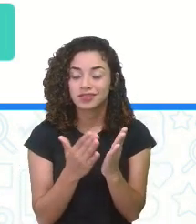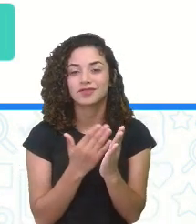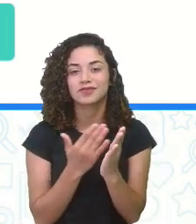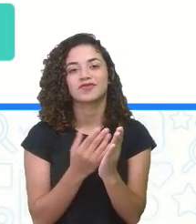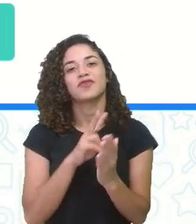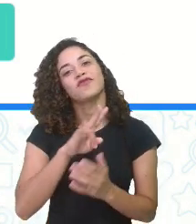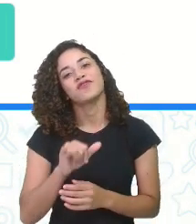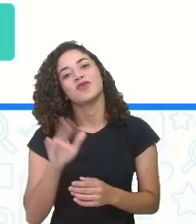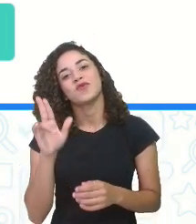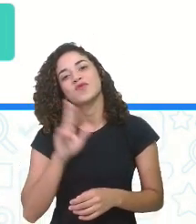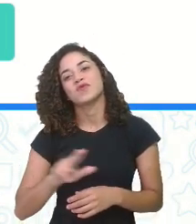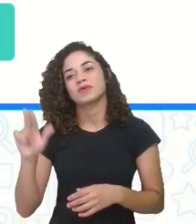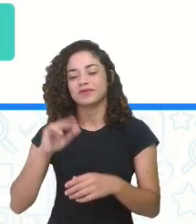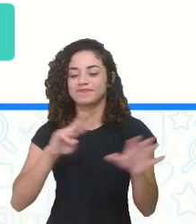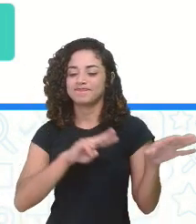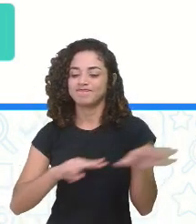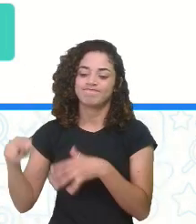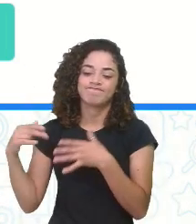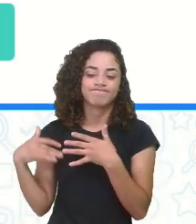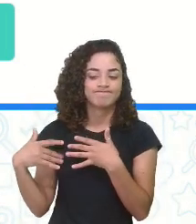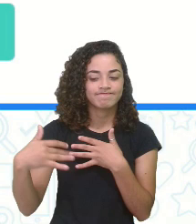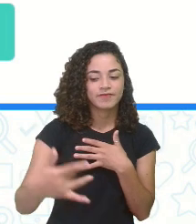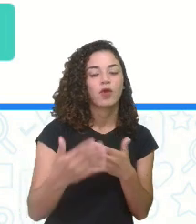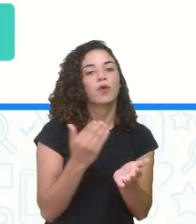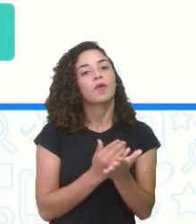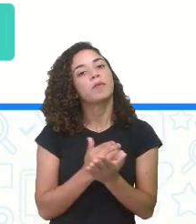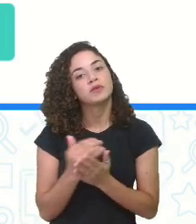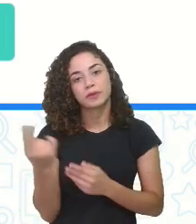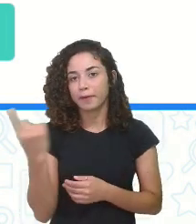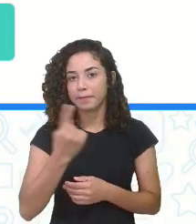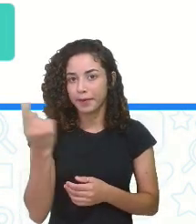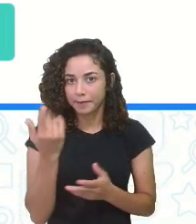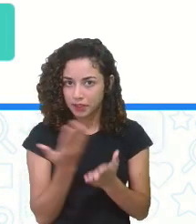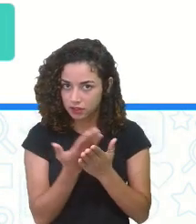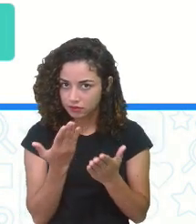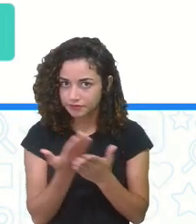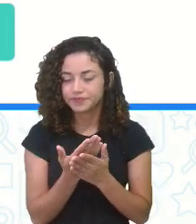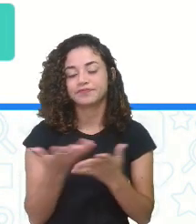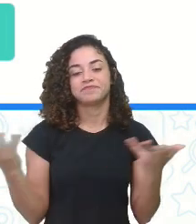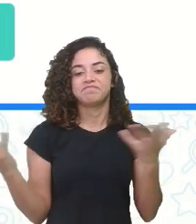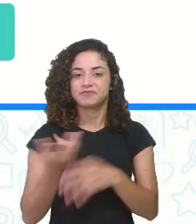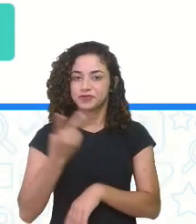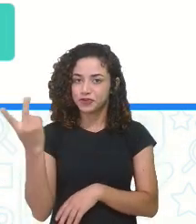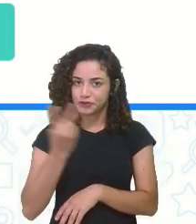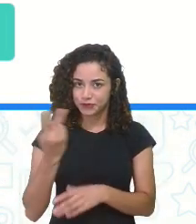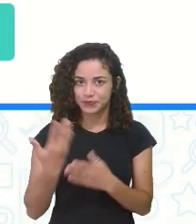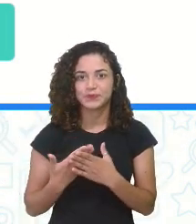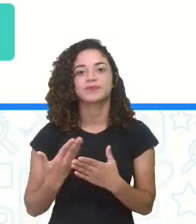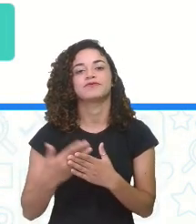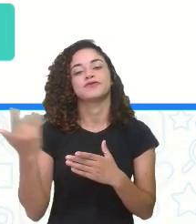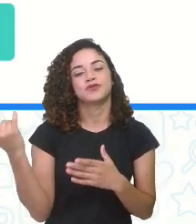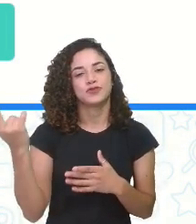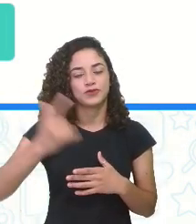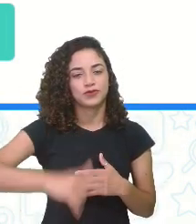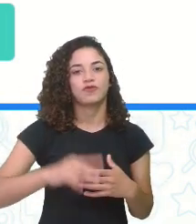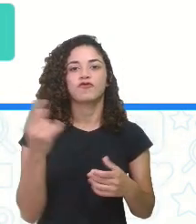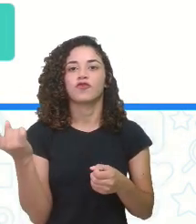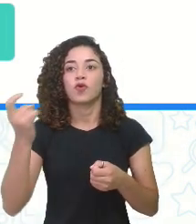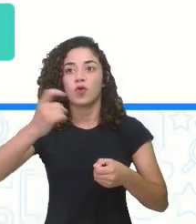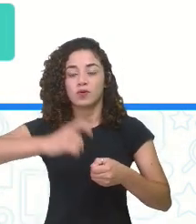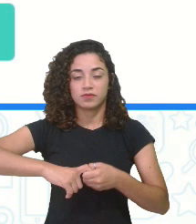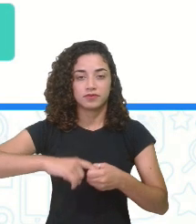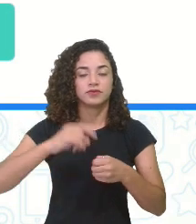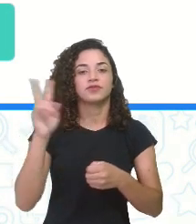durante toda essa semana, tá certo? A gente iniciou a primeira aula com ele, já estamos agora na segunda aula e vamos retomar a história